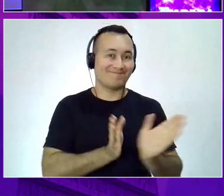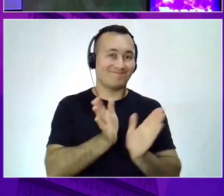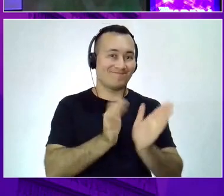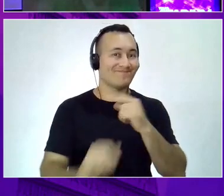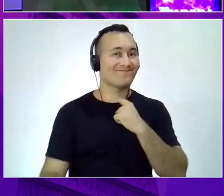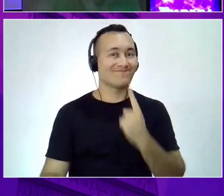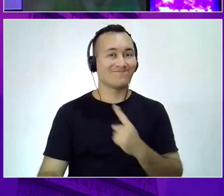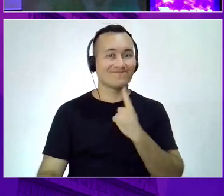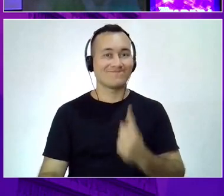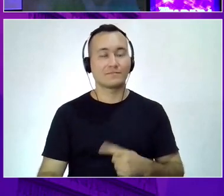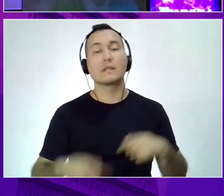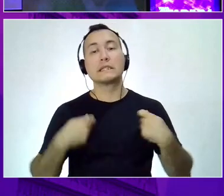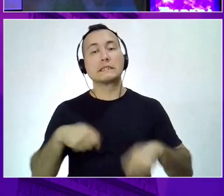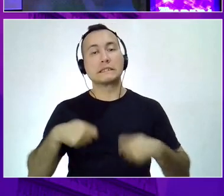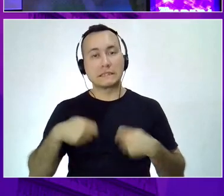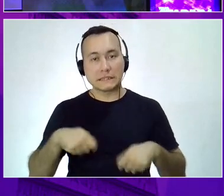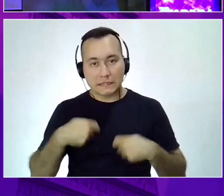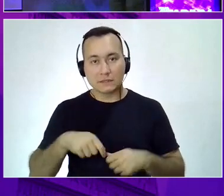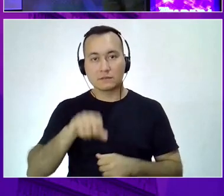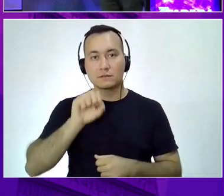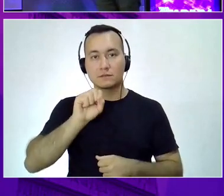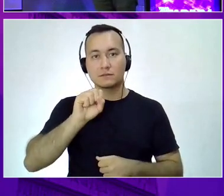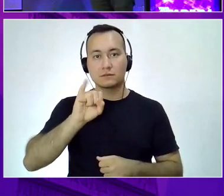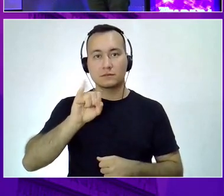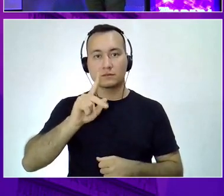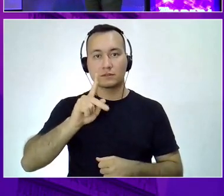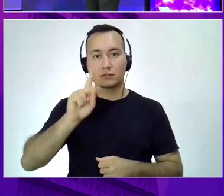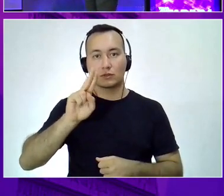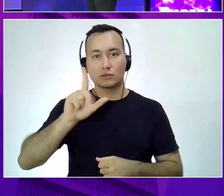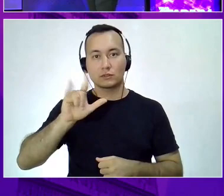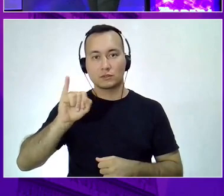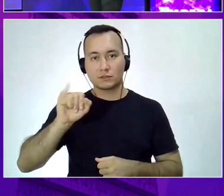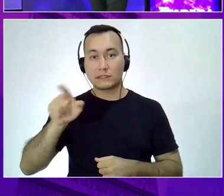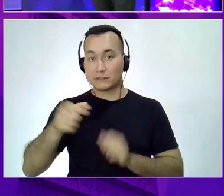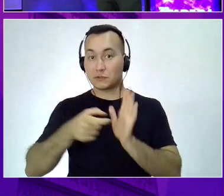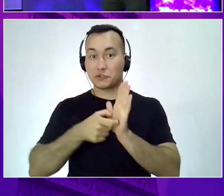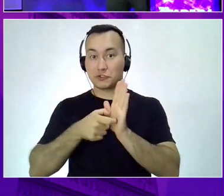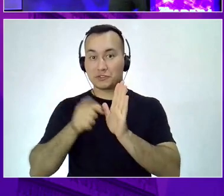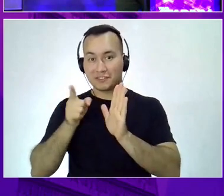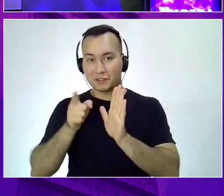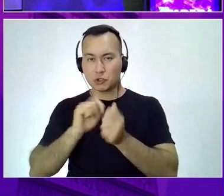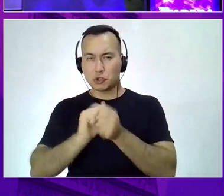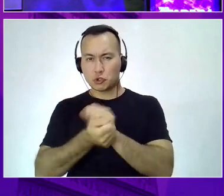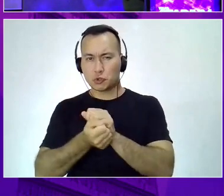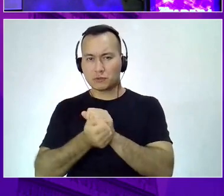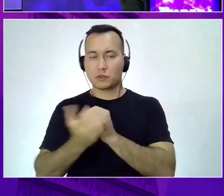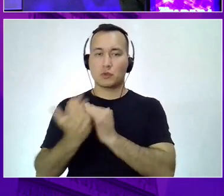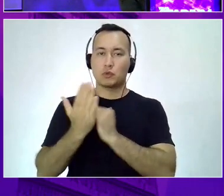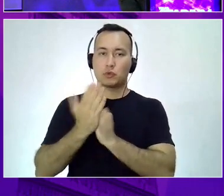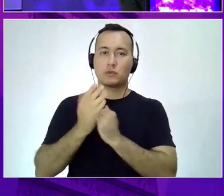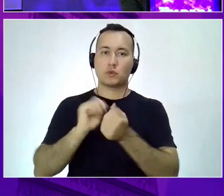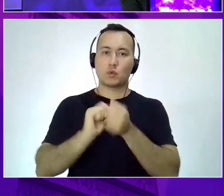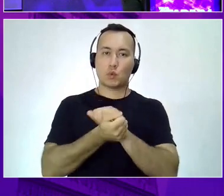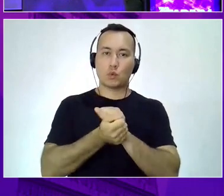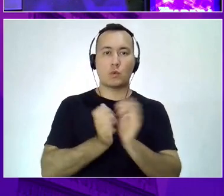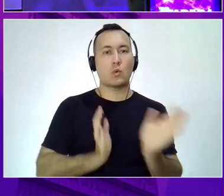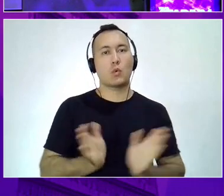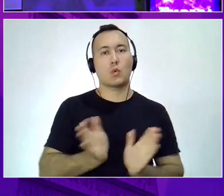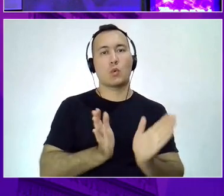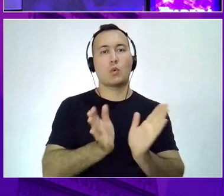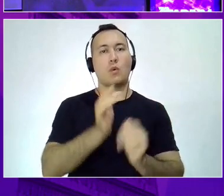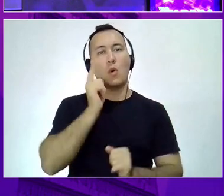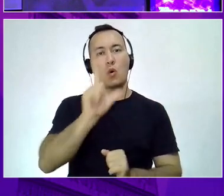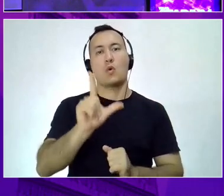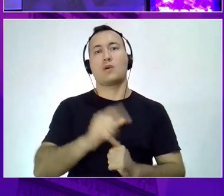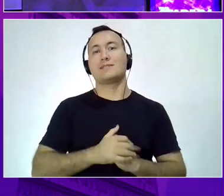Então, ele identifica a imagem que você está plotando. Então, esse aqui é o cara. Dê uma olhada nesse teste, é um